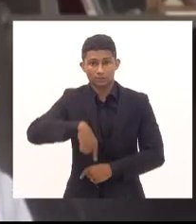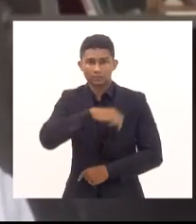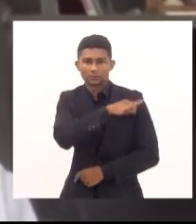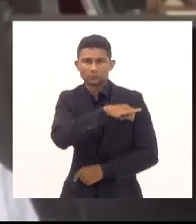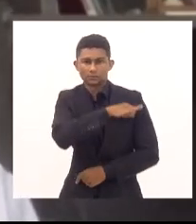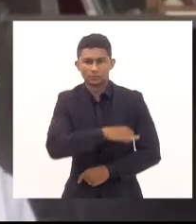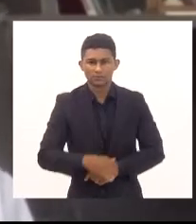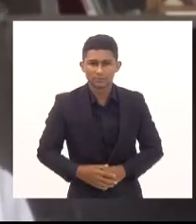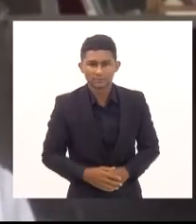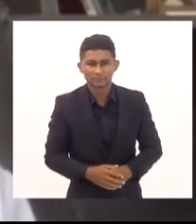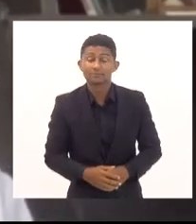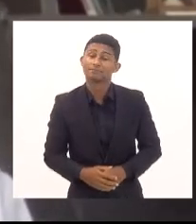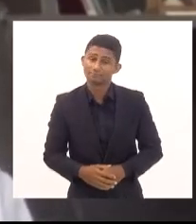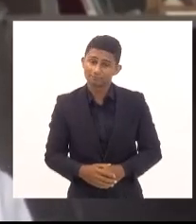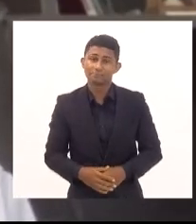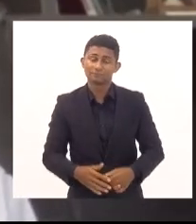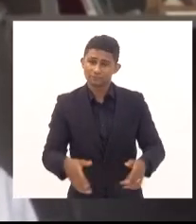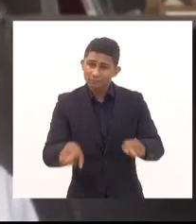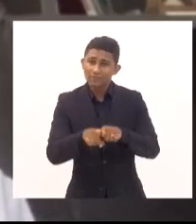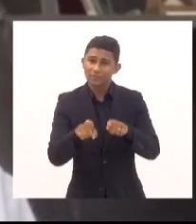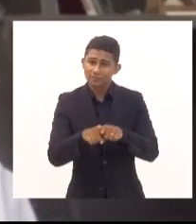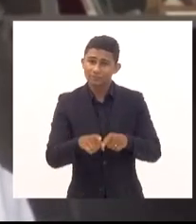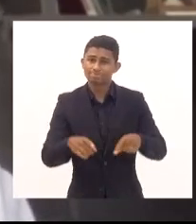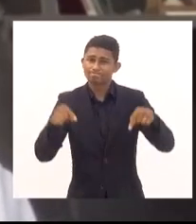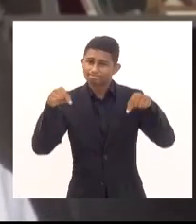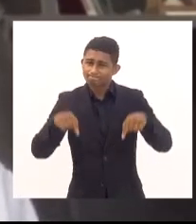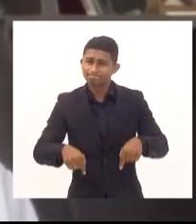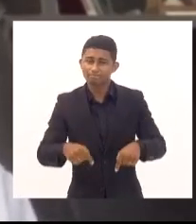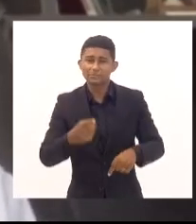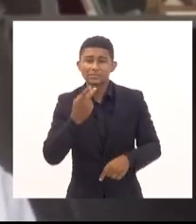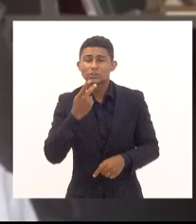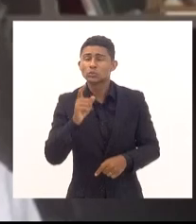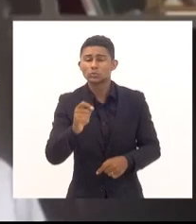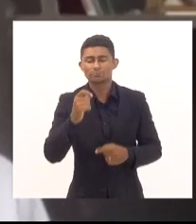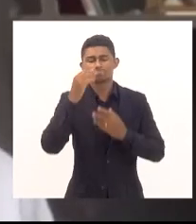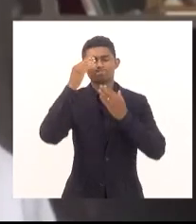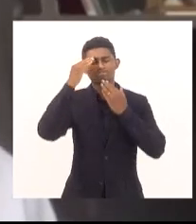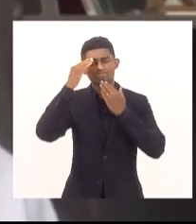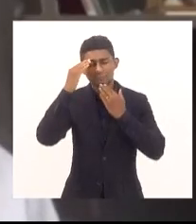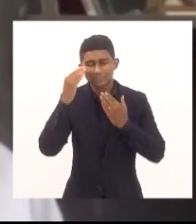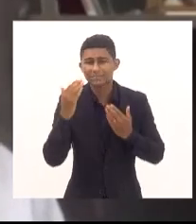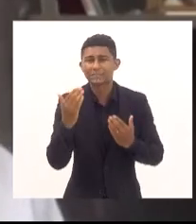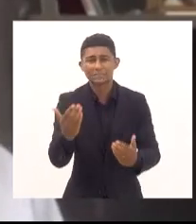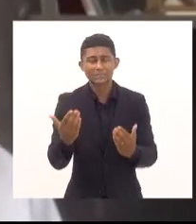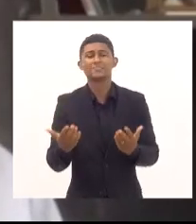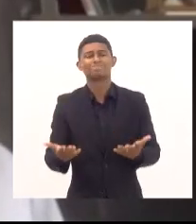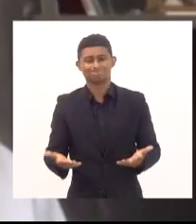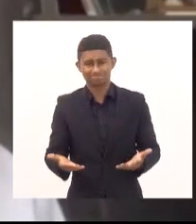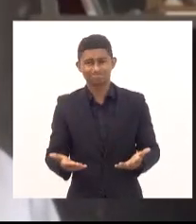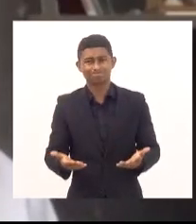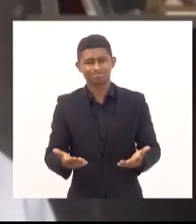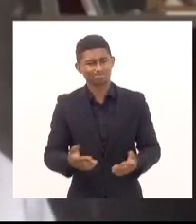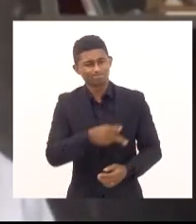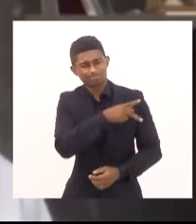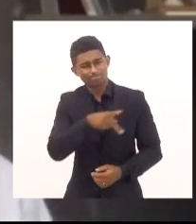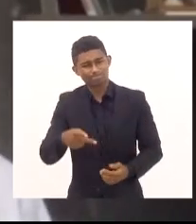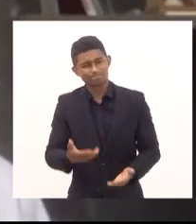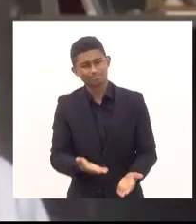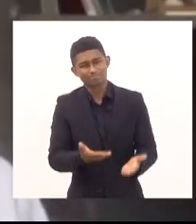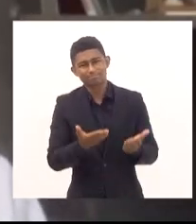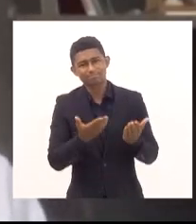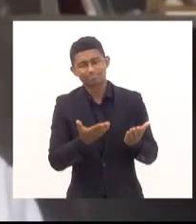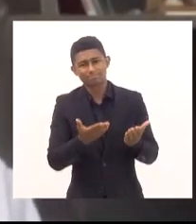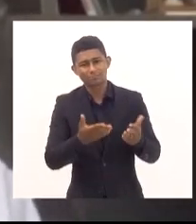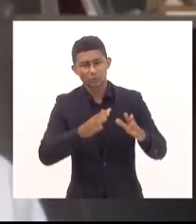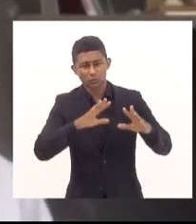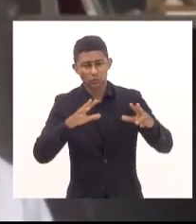Janeiro. Já registrando também, né, aqui o meu agradecimento pela atuação do presidente da